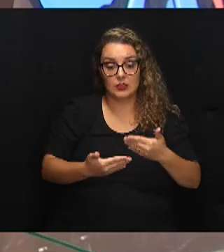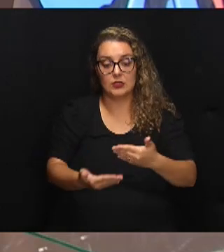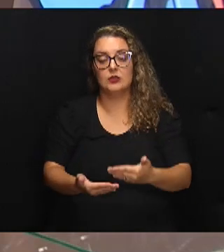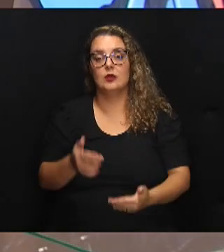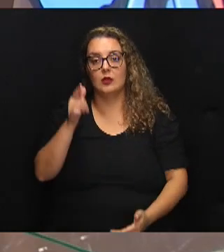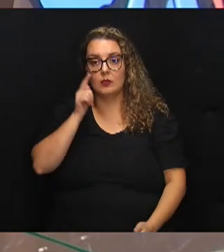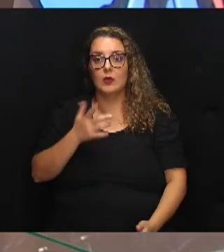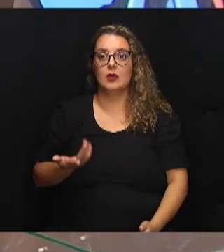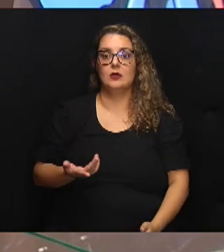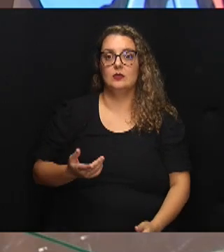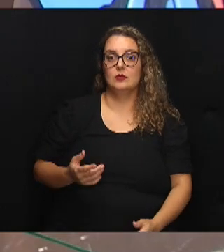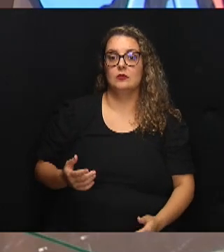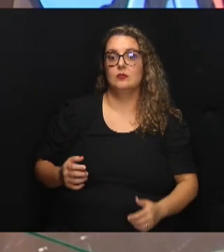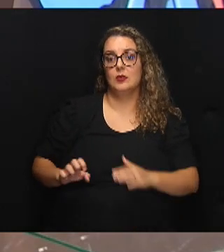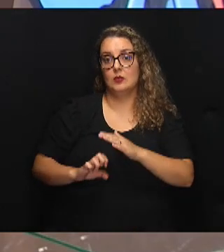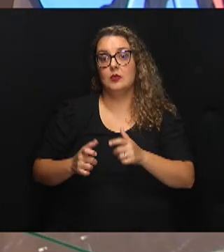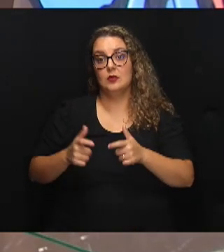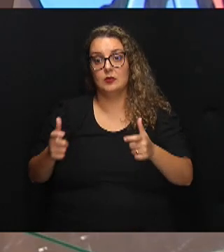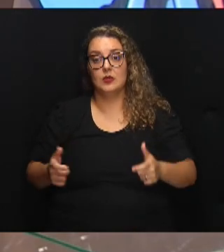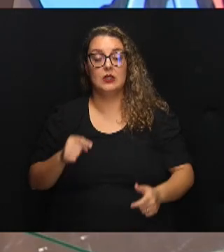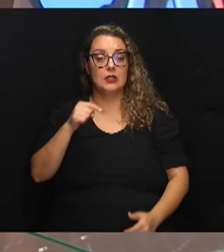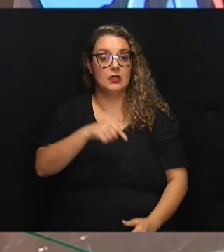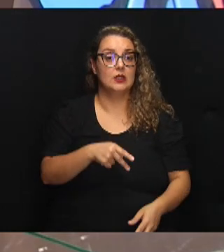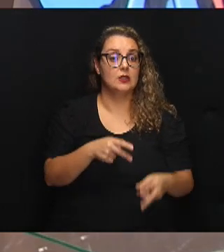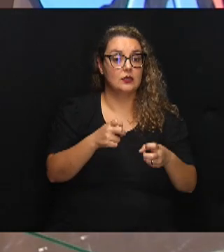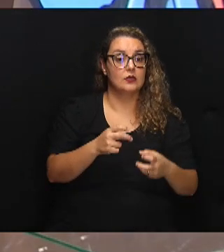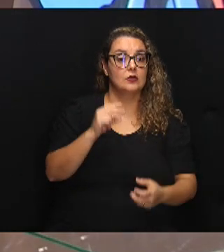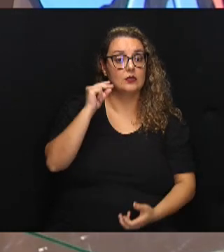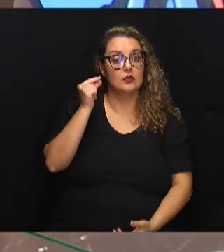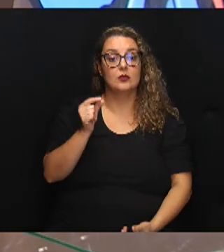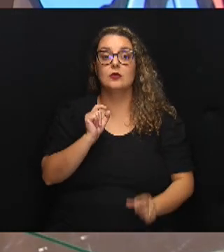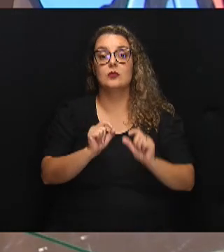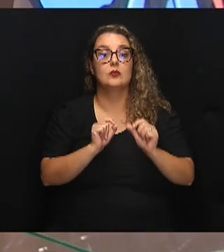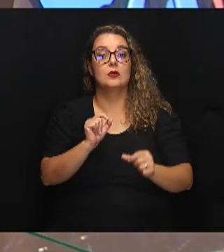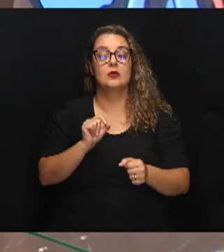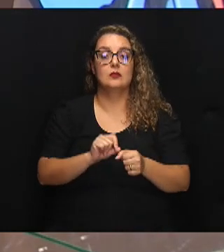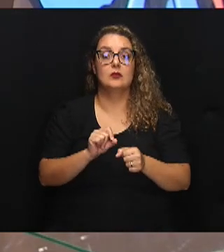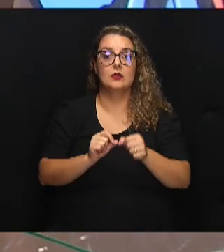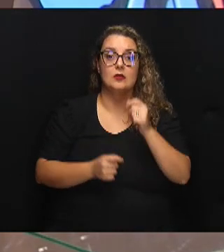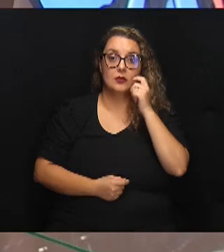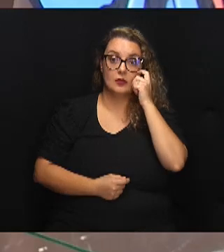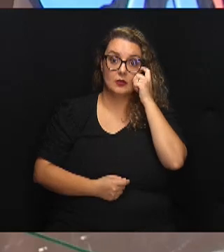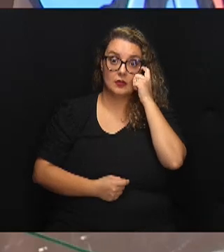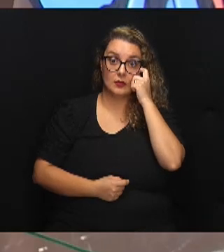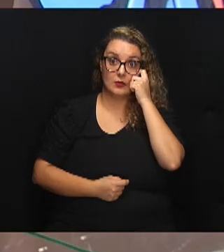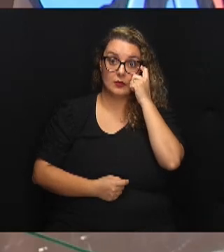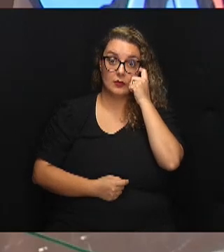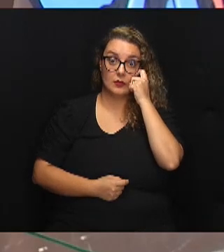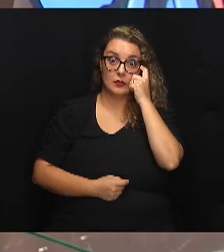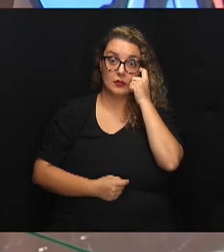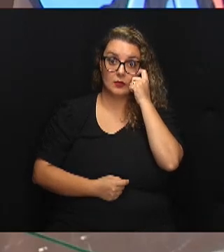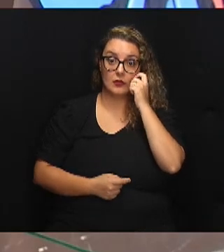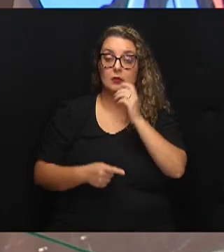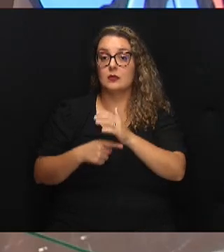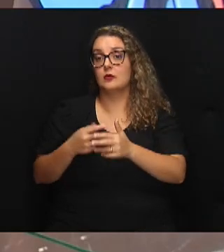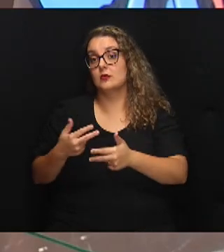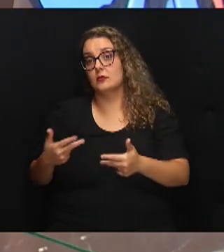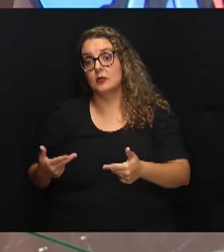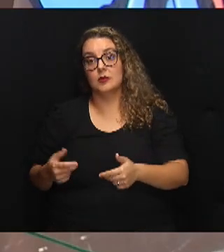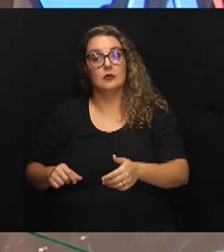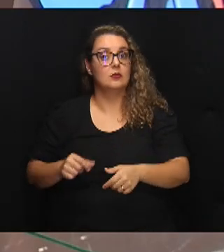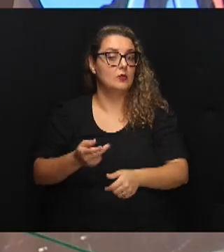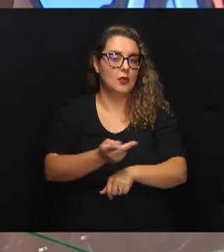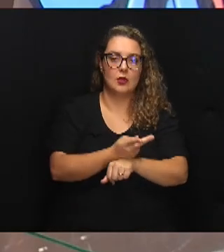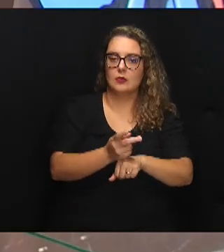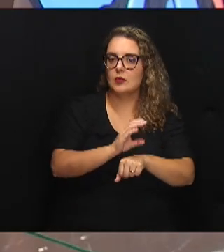ter um negócio próspero. E a partir dessa percepção, o que você fez? A primeira coisa foi procurar cursos